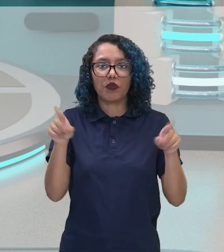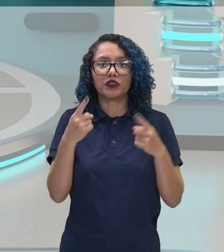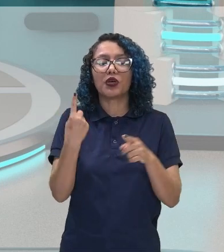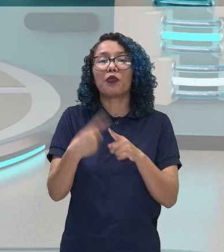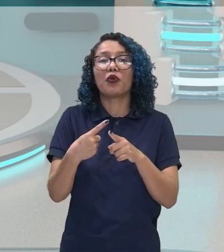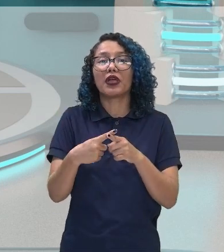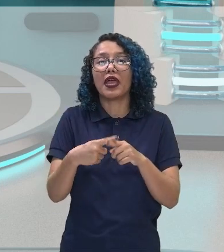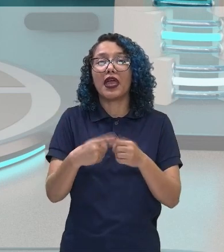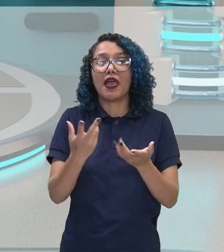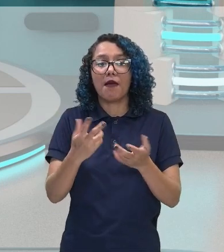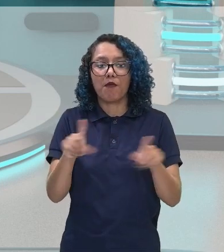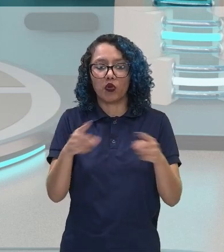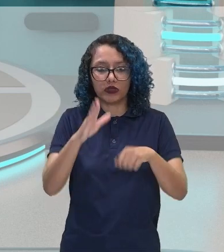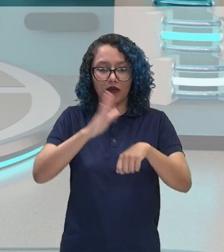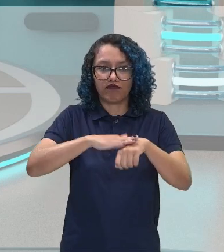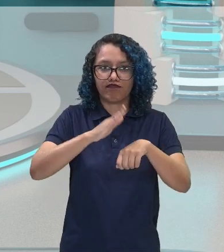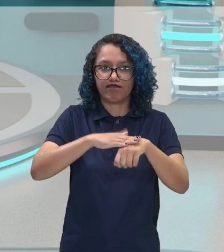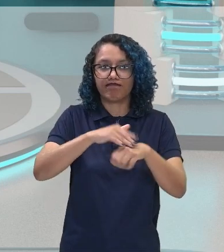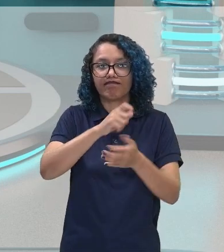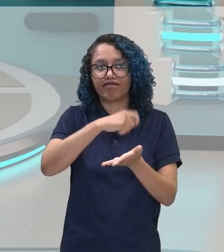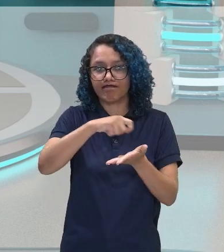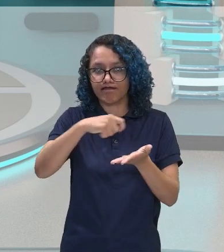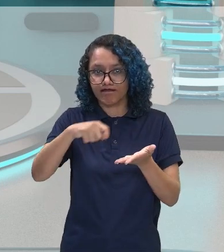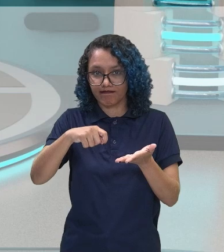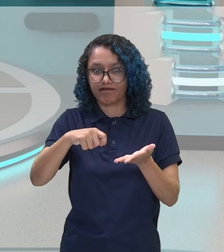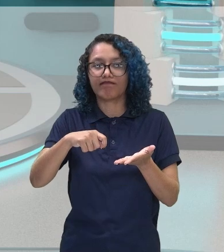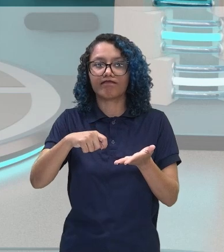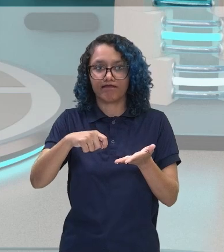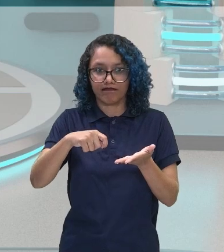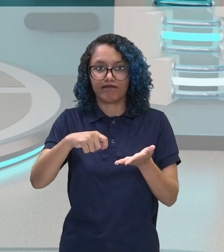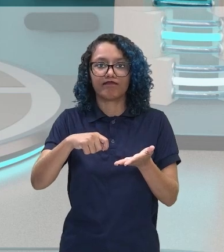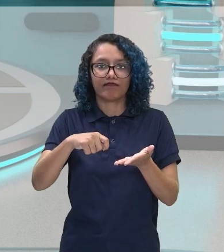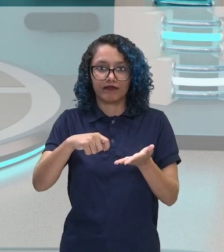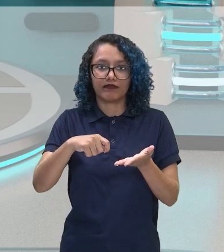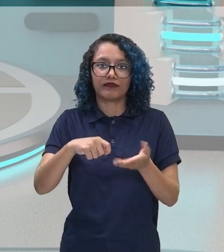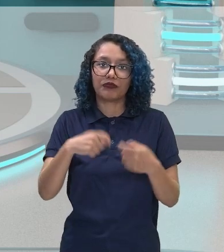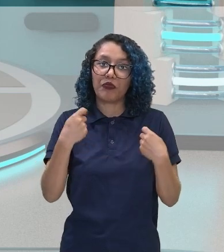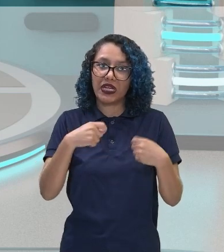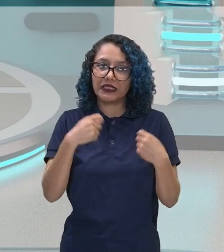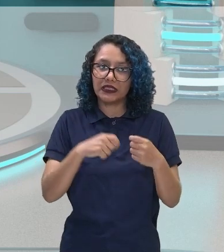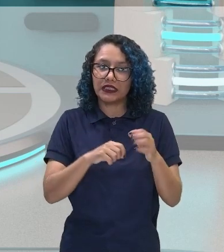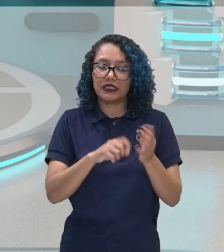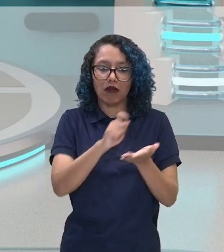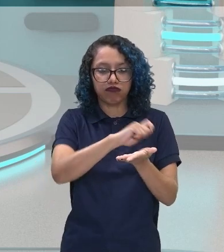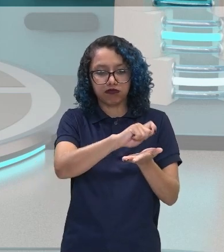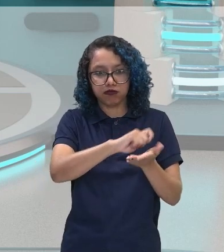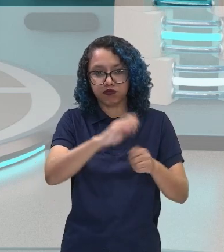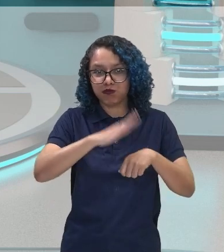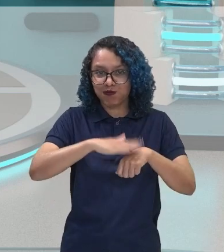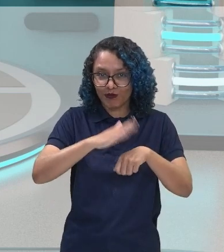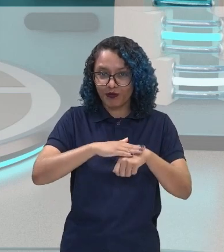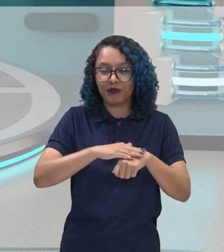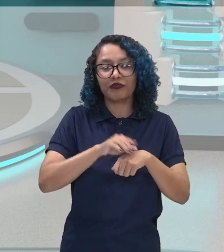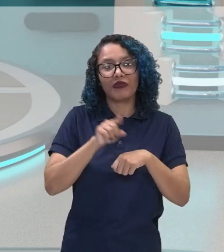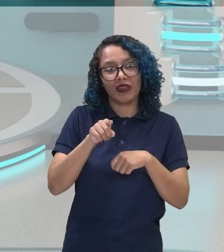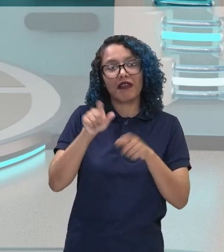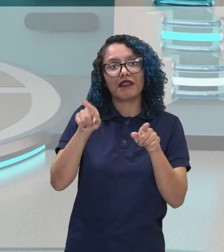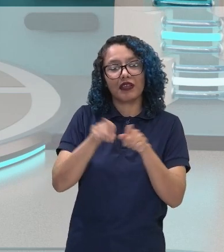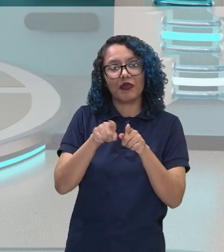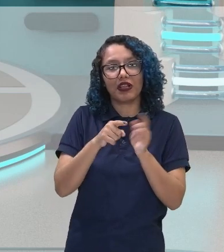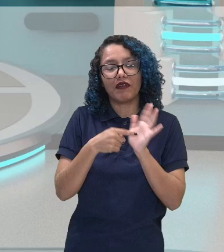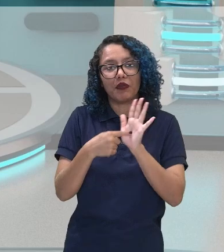Os cantores que vão para lá, que vão se apresentar, eles trazem as suas músicas de forma autoral. E ela também trouxe.